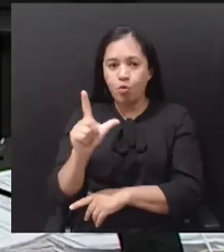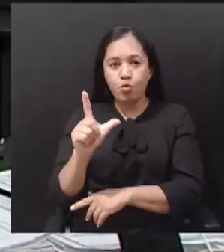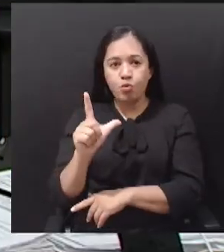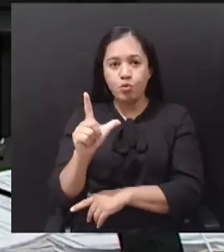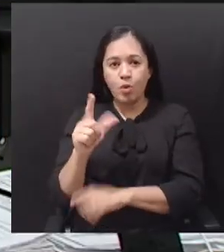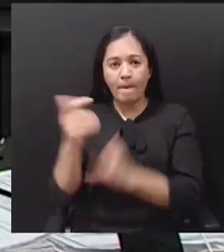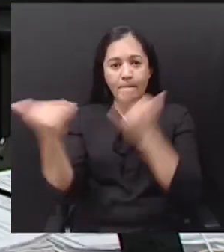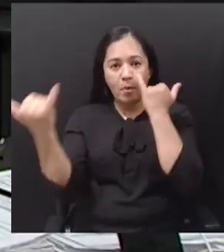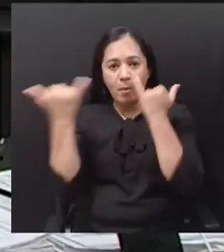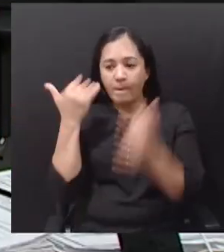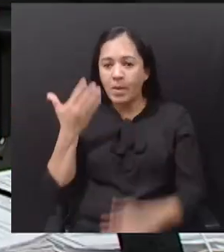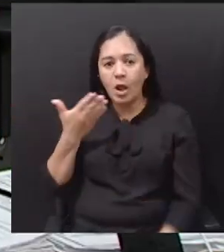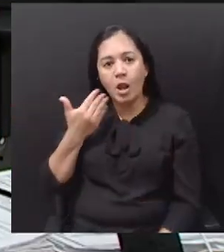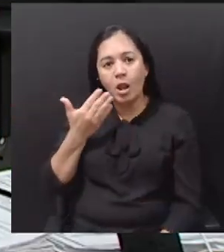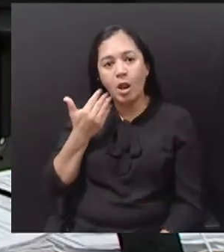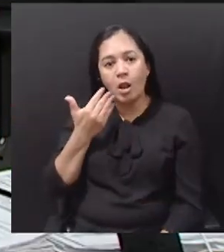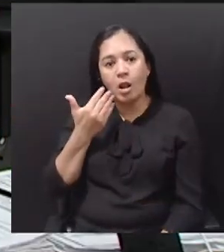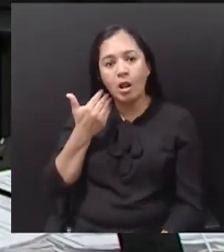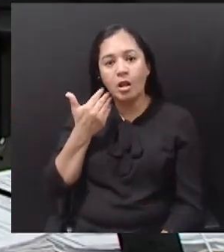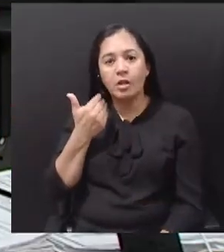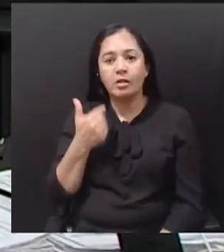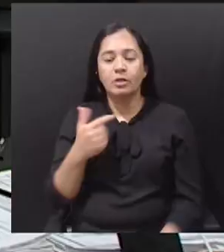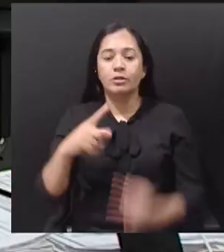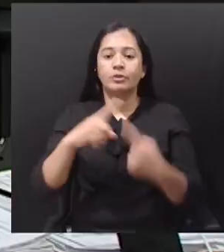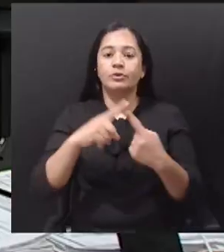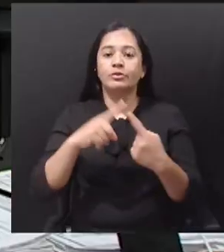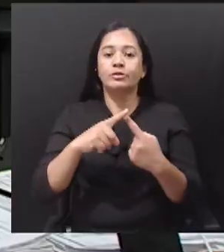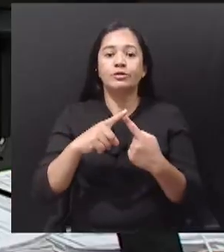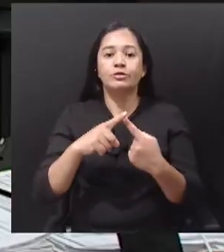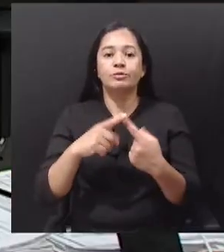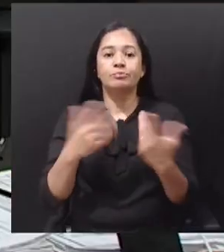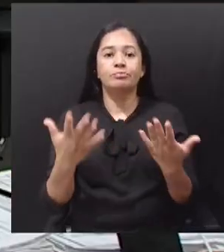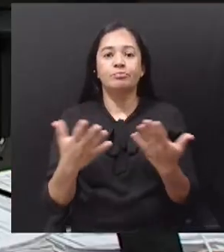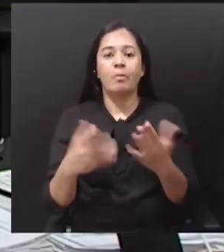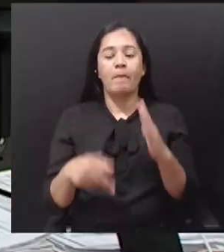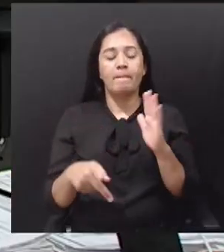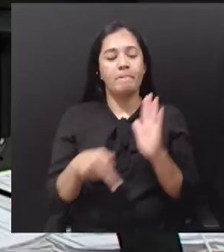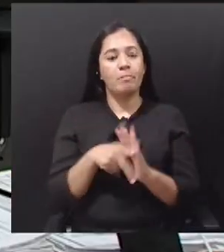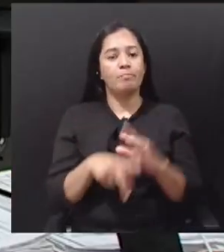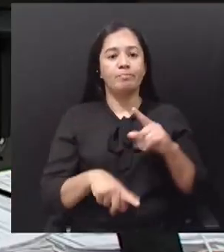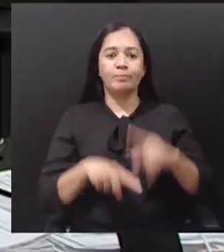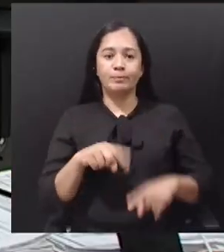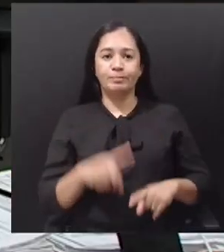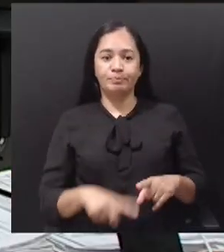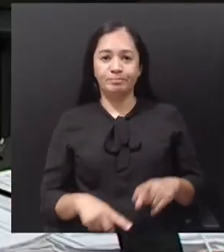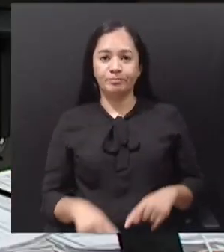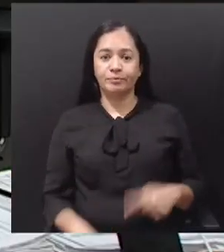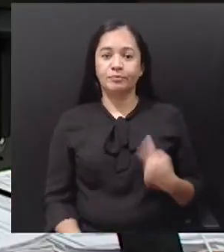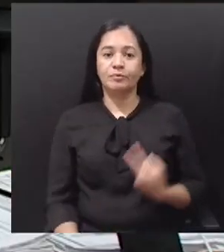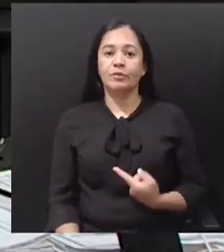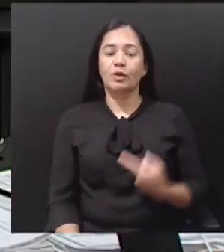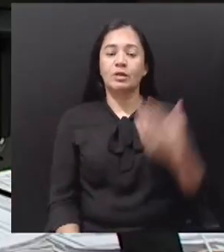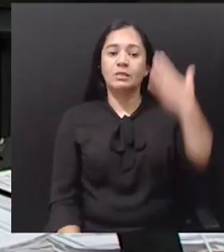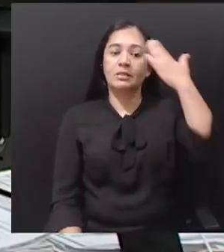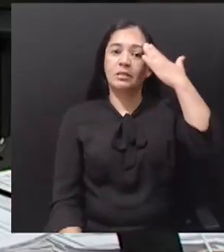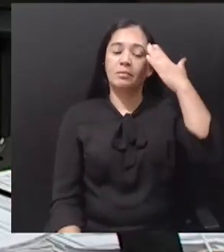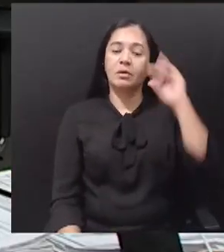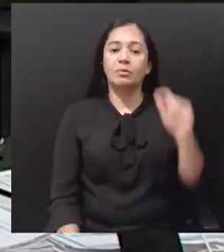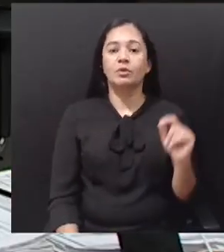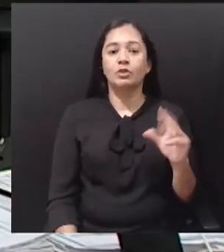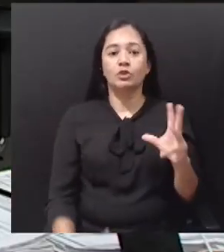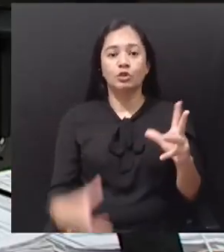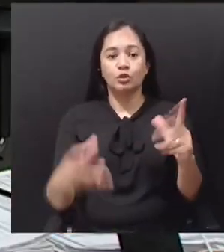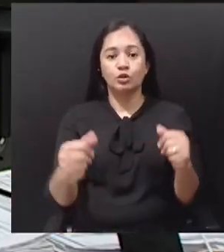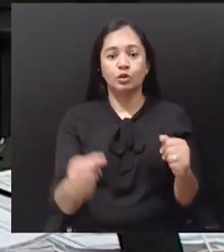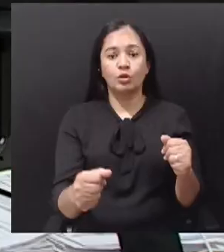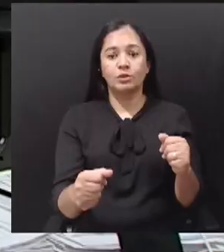informações, né, a nível atômico dos materiais. Então, a gente sabe que todas as propriedades